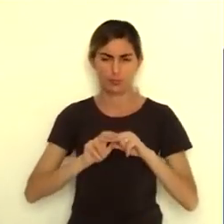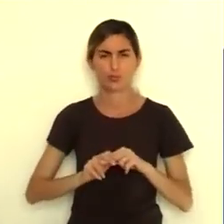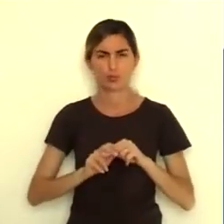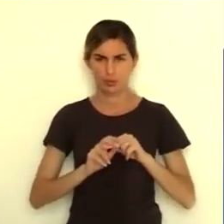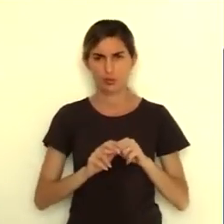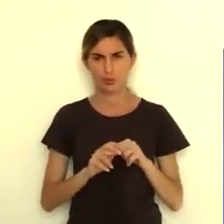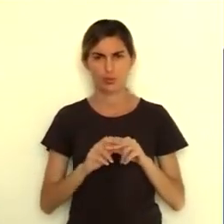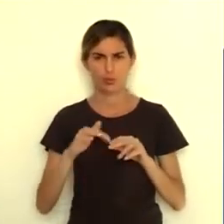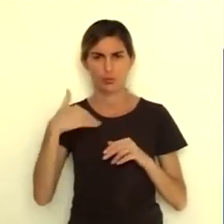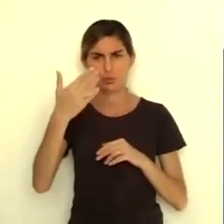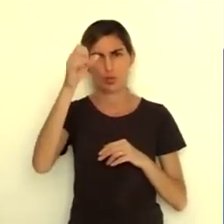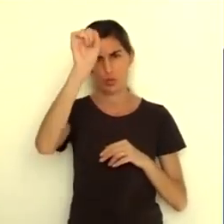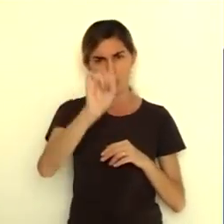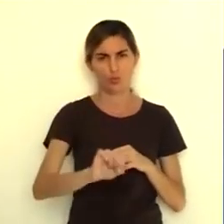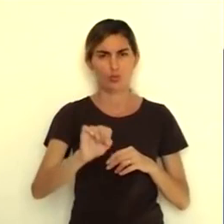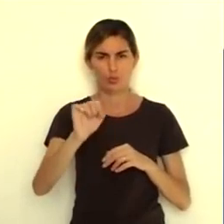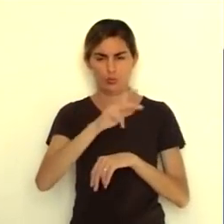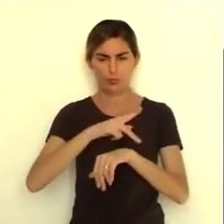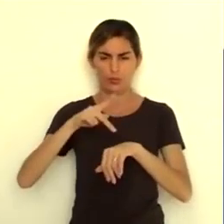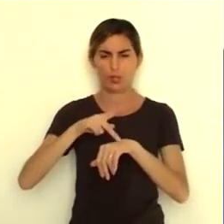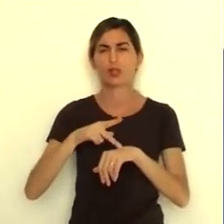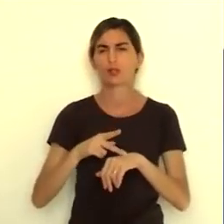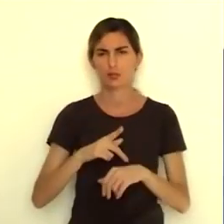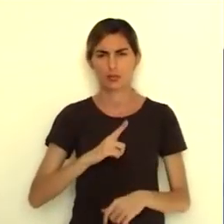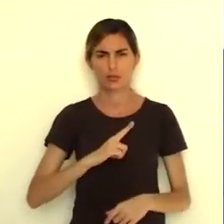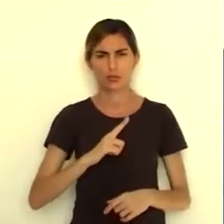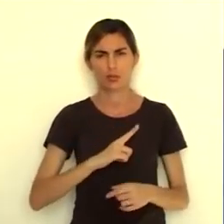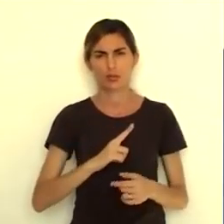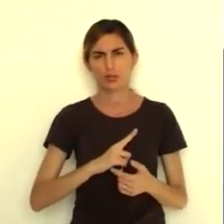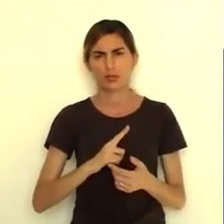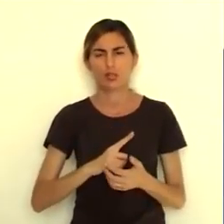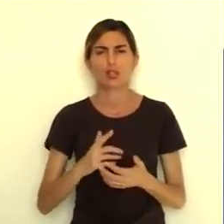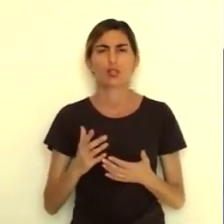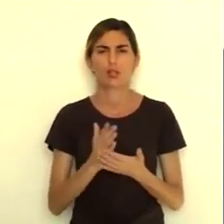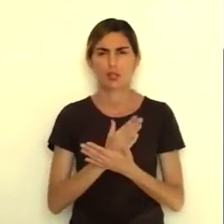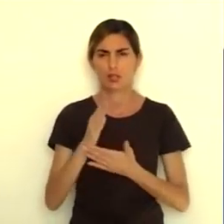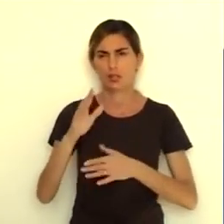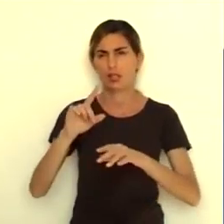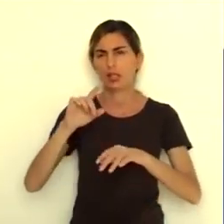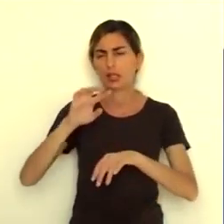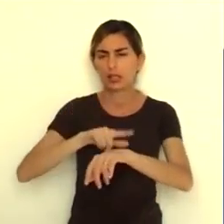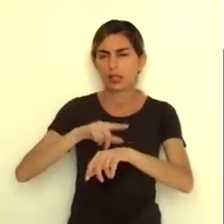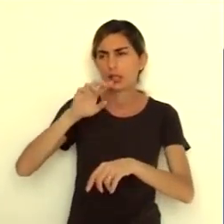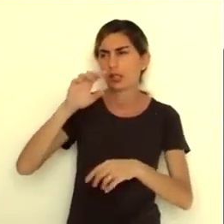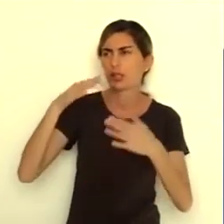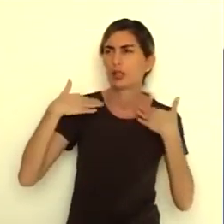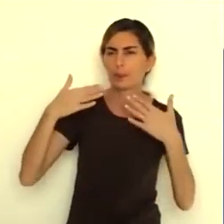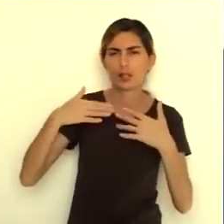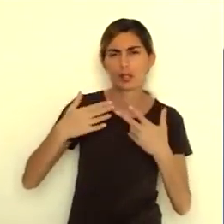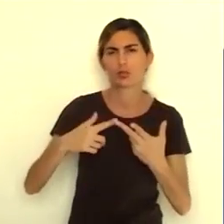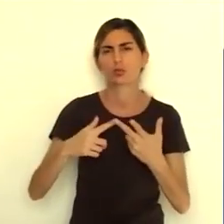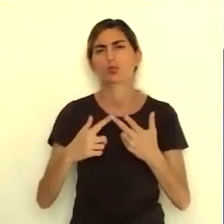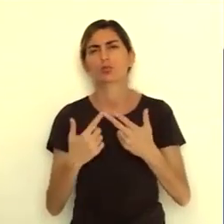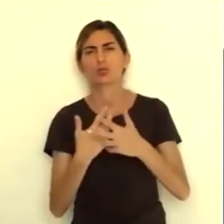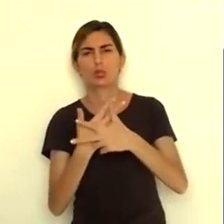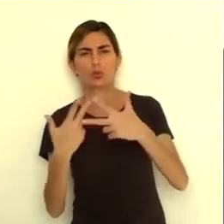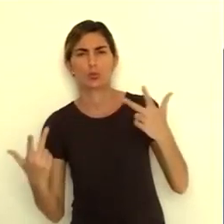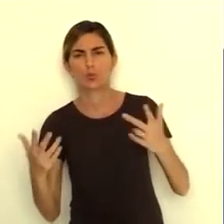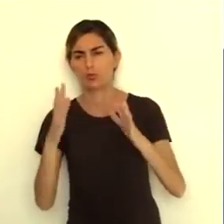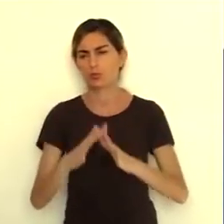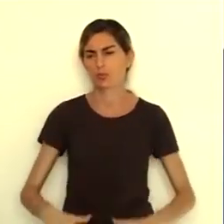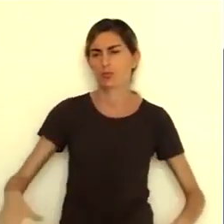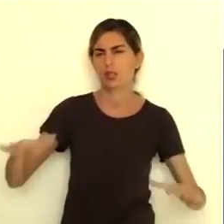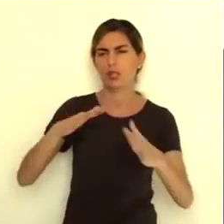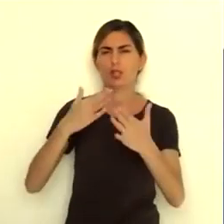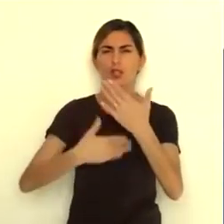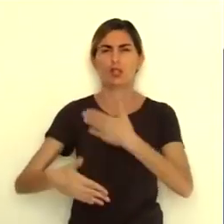Por isso essa ocupação lá no sul do país, porque havia uma questão de temperatura, de afinidades em relação